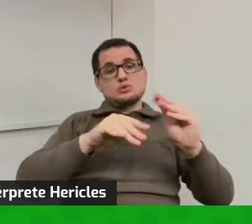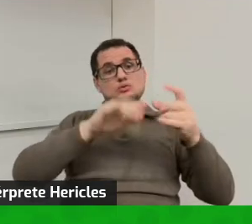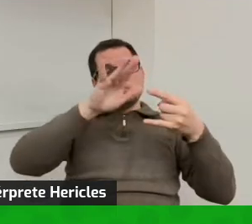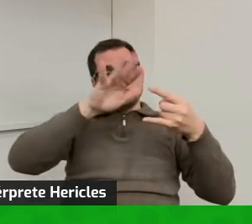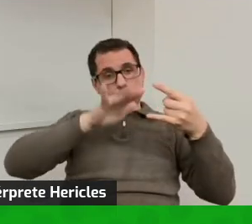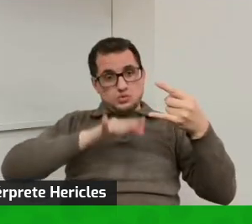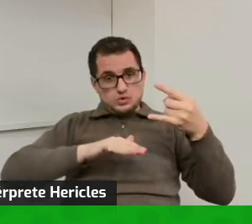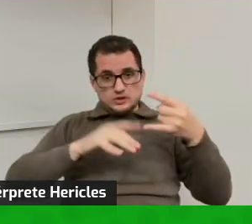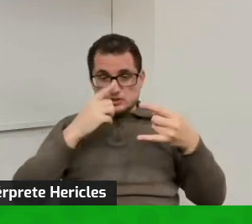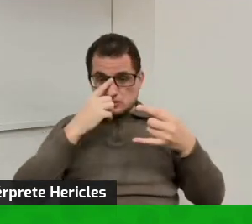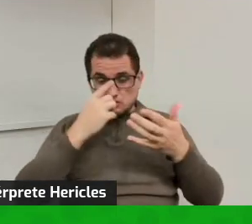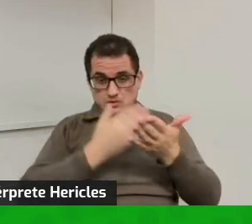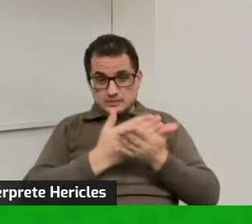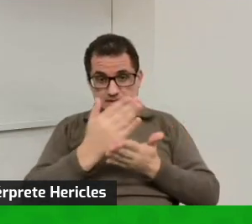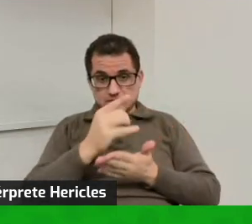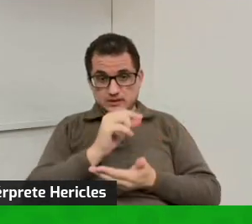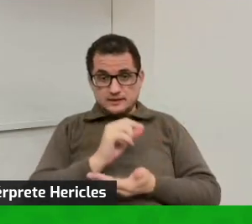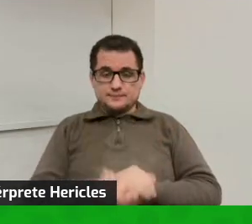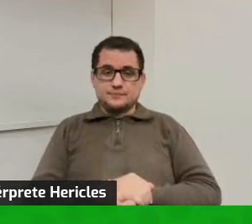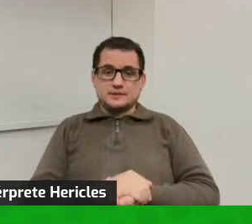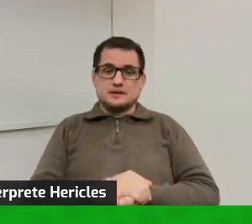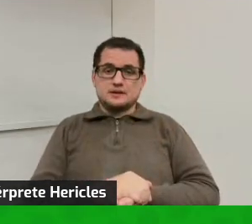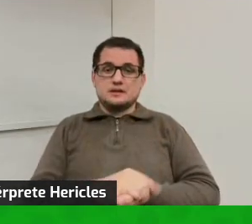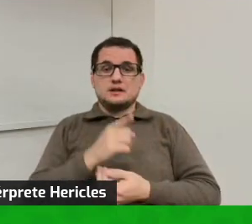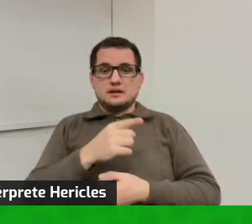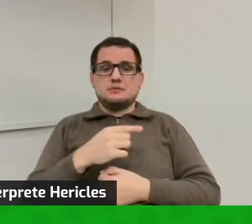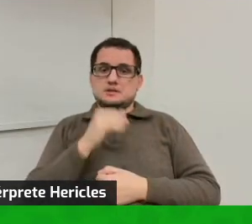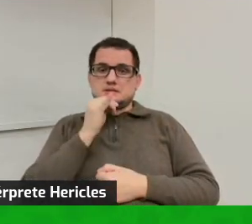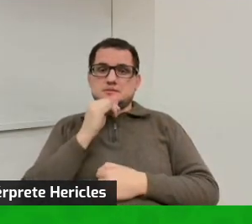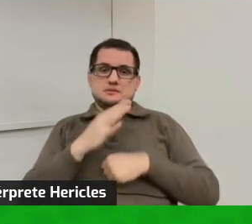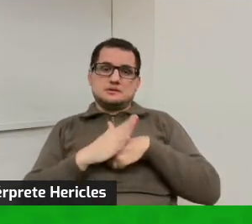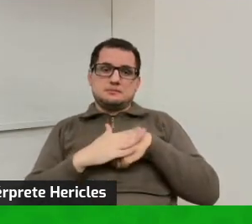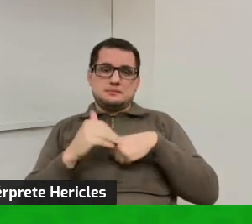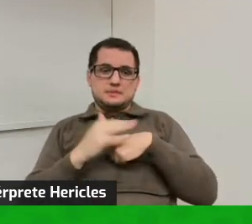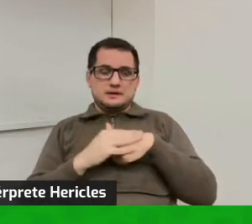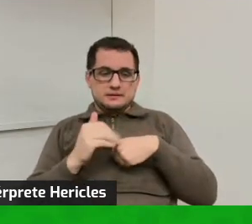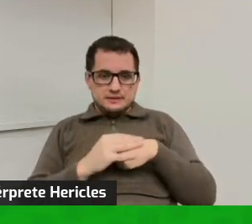podemos começar aqui, vou colocar prezado,